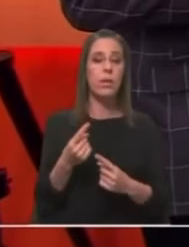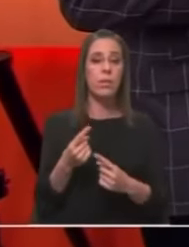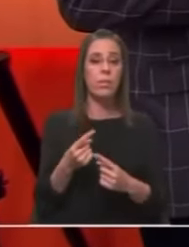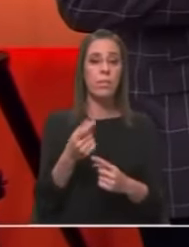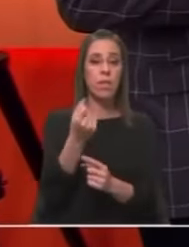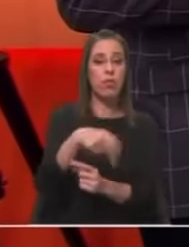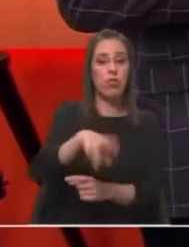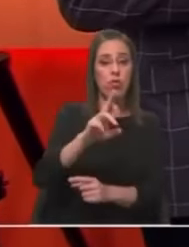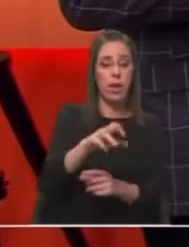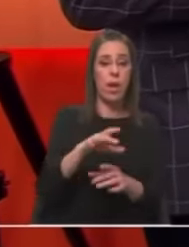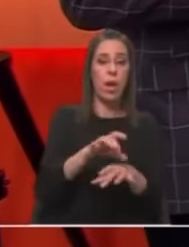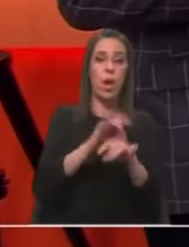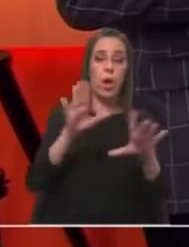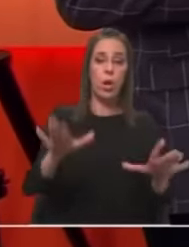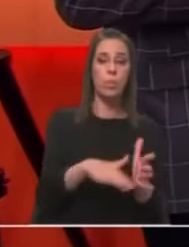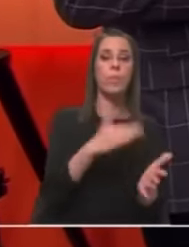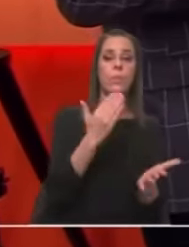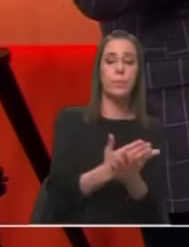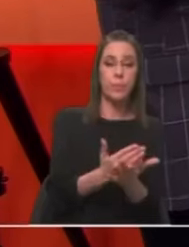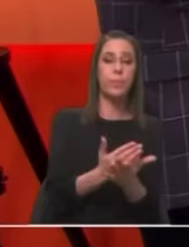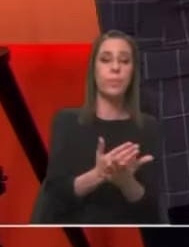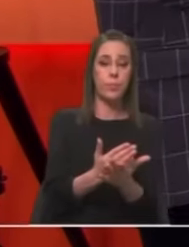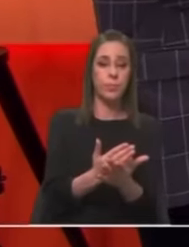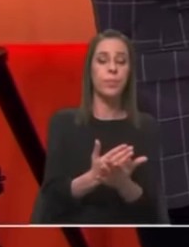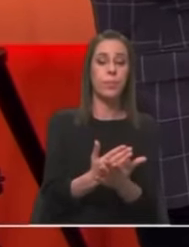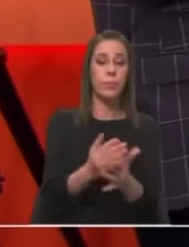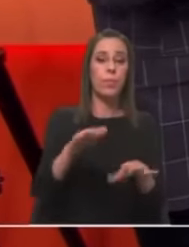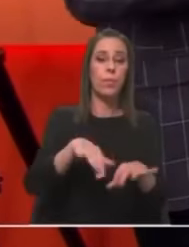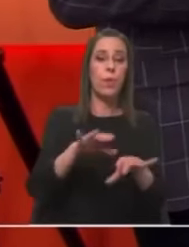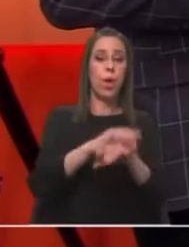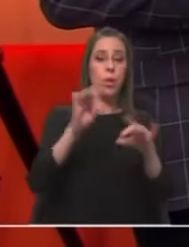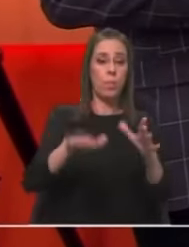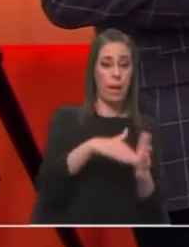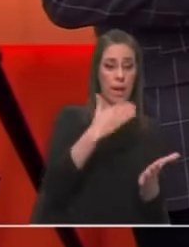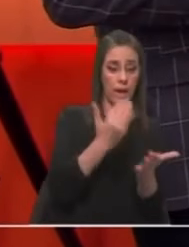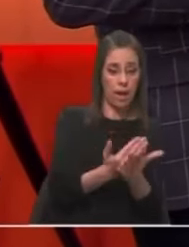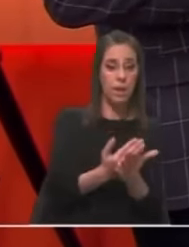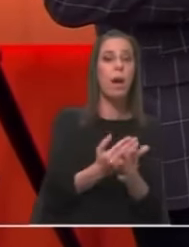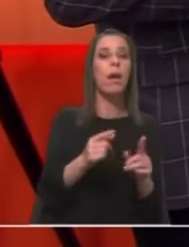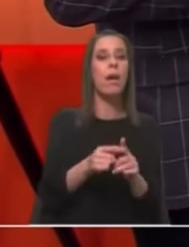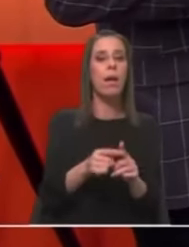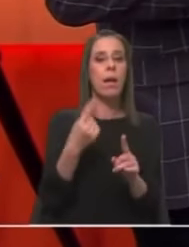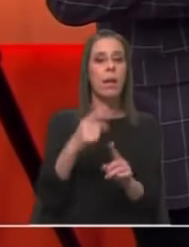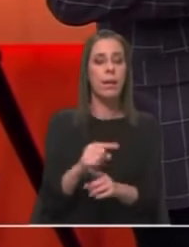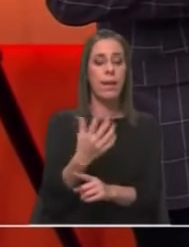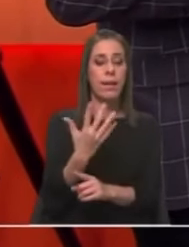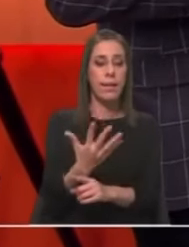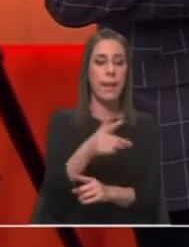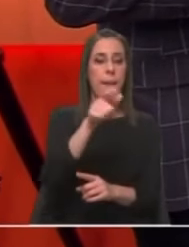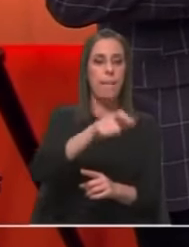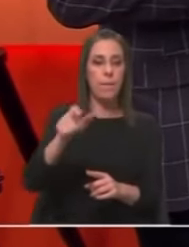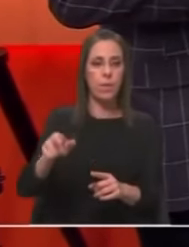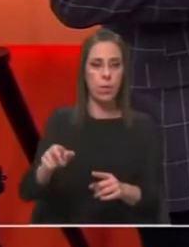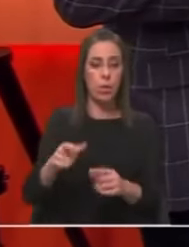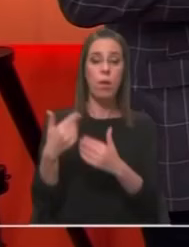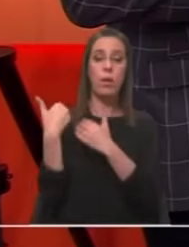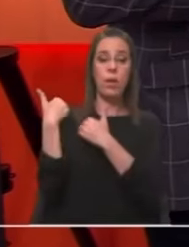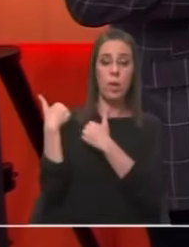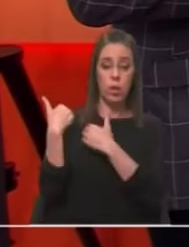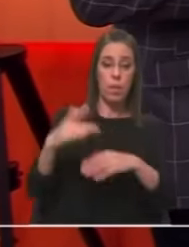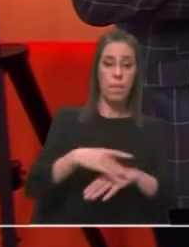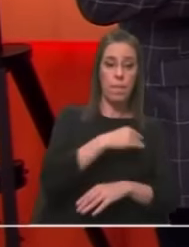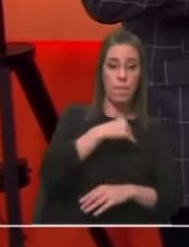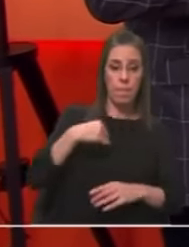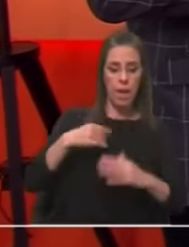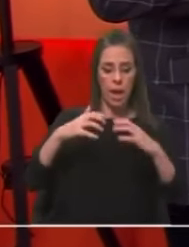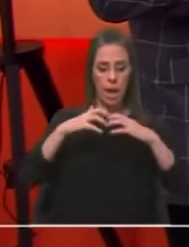da GNR. Hospital de Cascais. Hospital de Cascais. O Hospital de Cascais, tanto quanto sei, tem pelo menos 5 pessoas de responsabilidade, um médico,